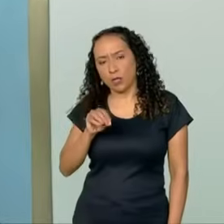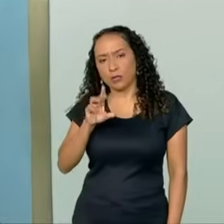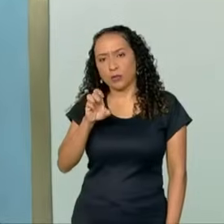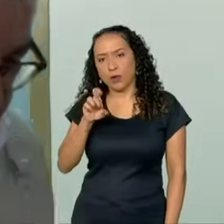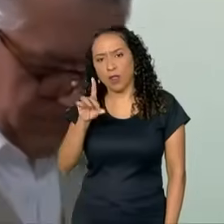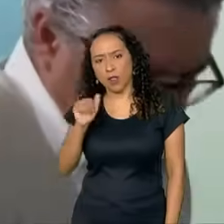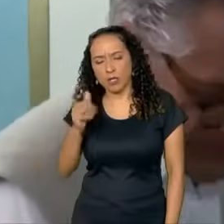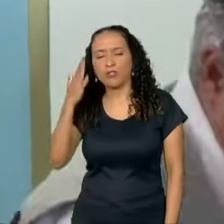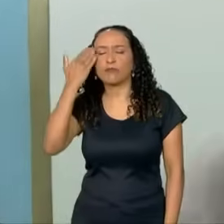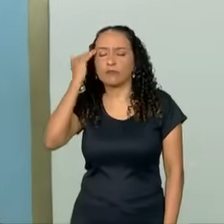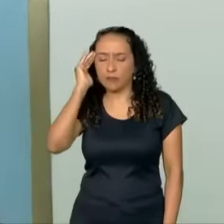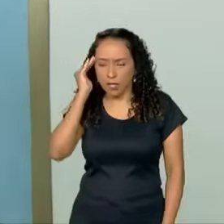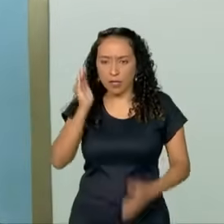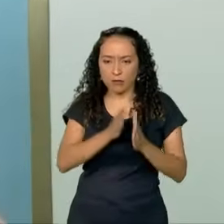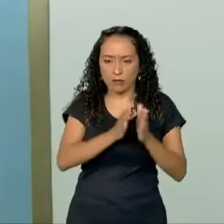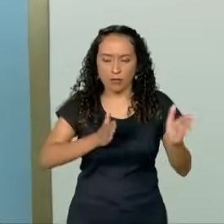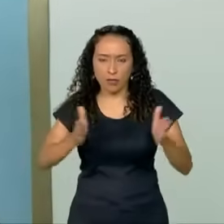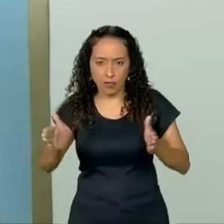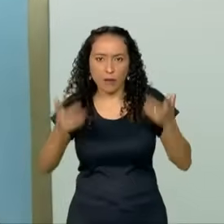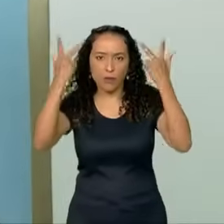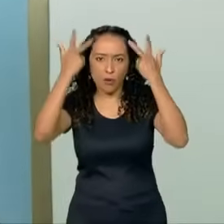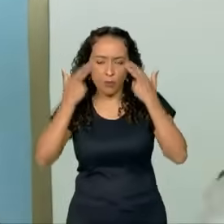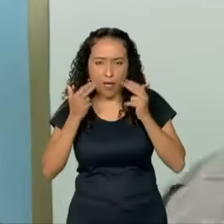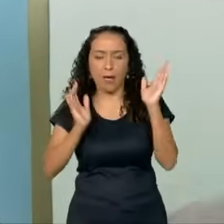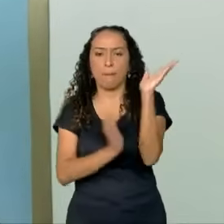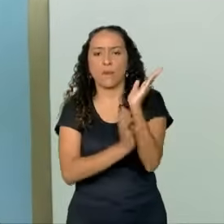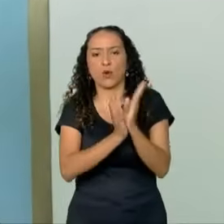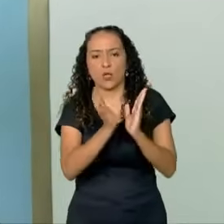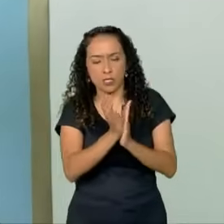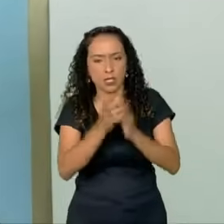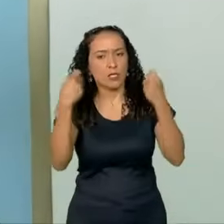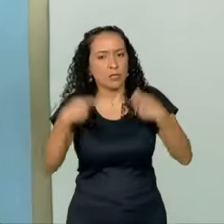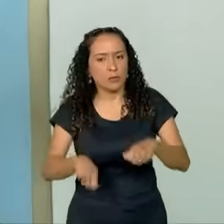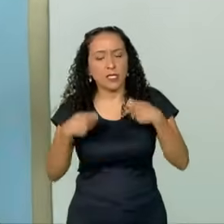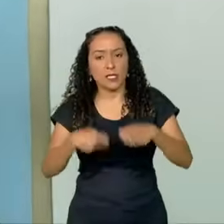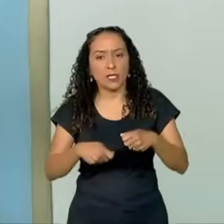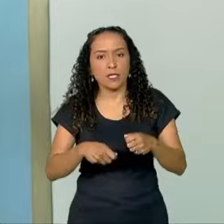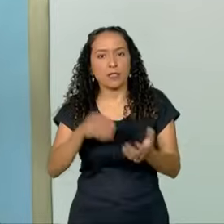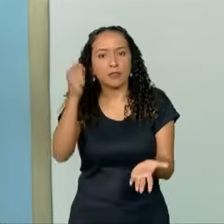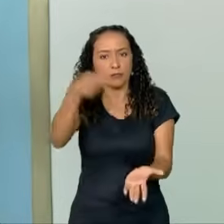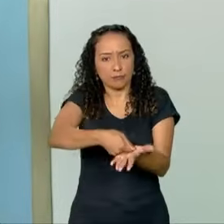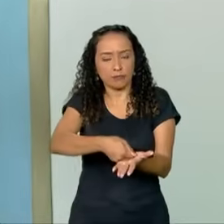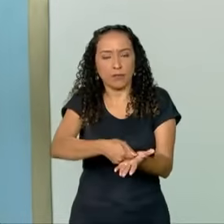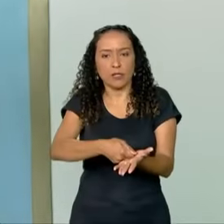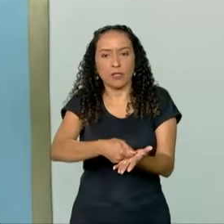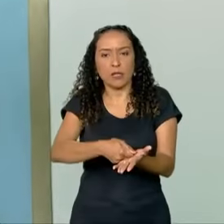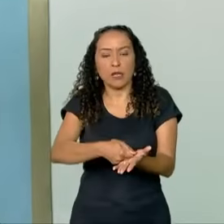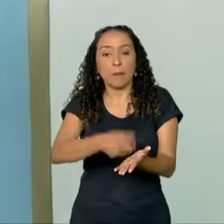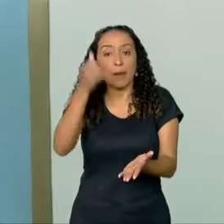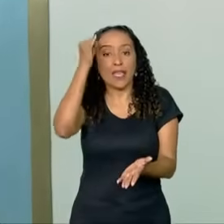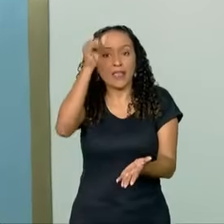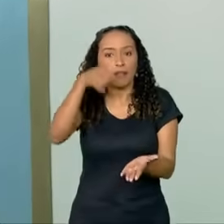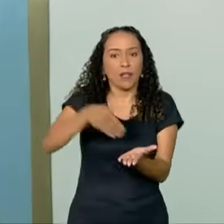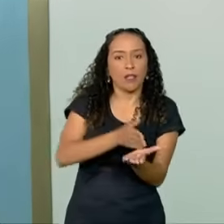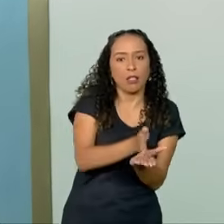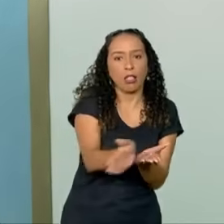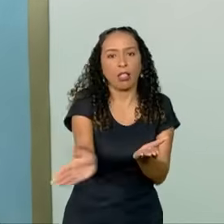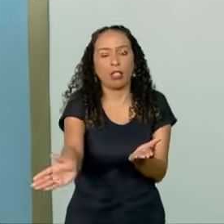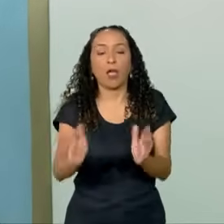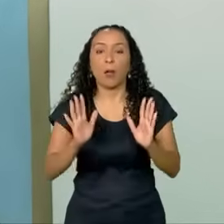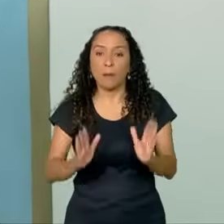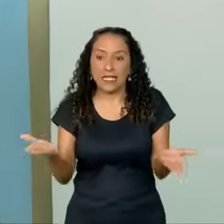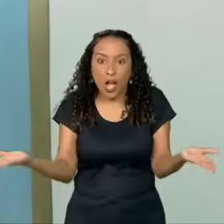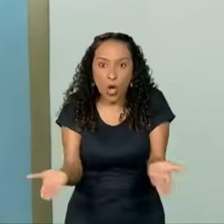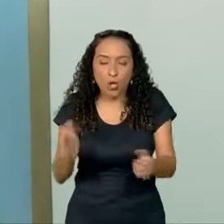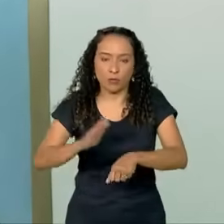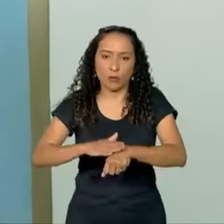normais a burocracia realmente precisa ser aplicada para que não haja desvios, mas em momentos graves